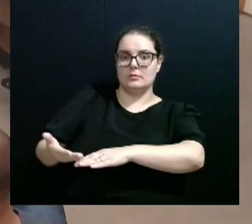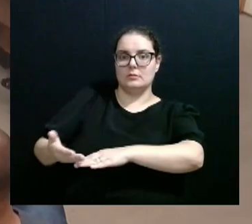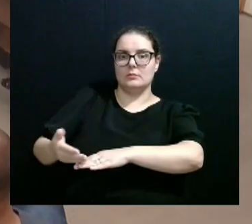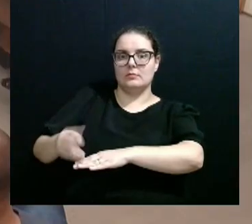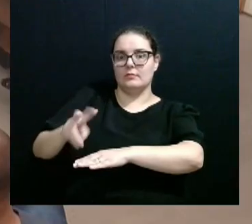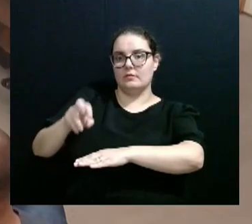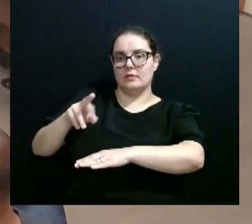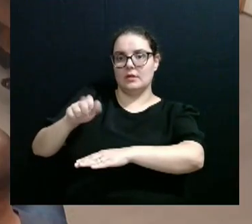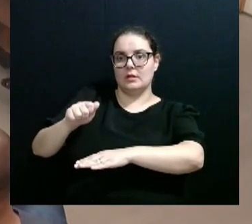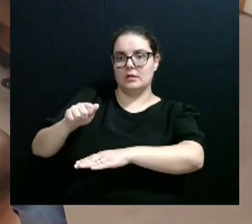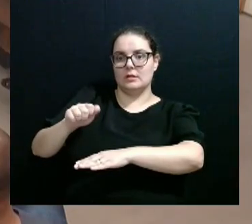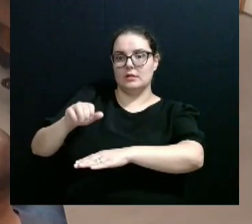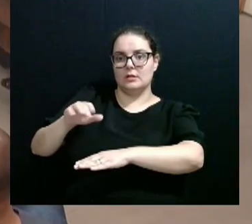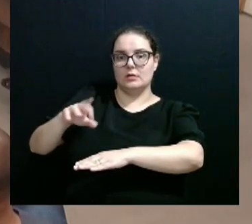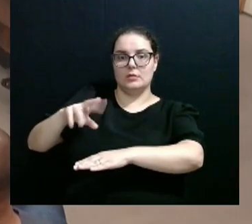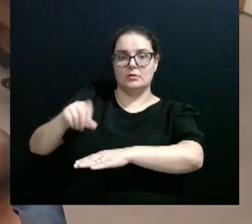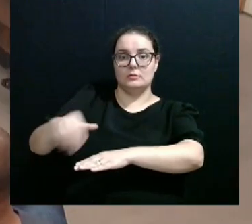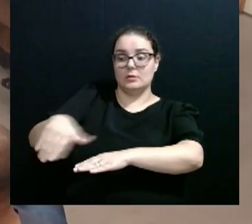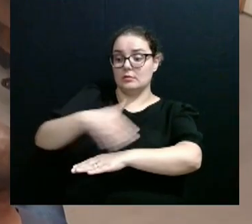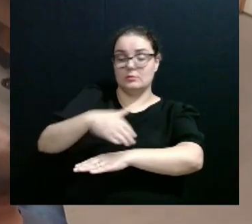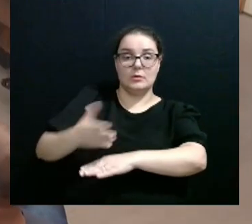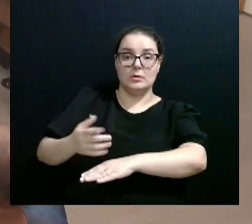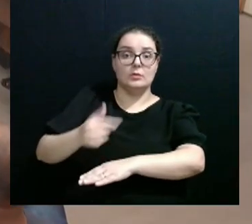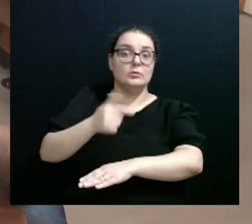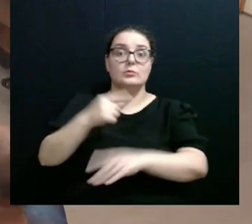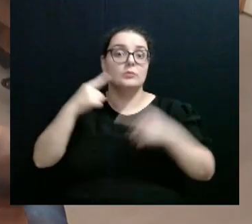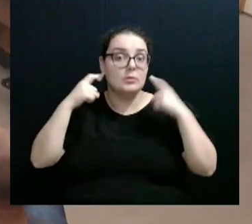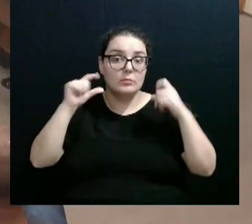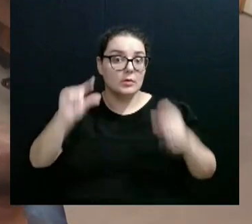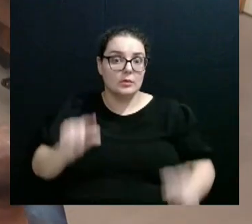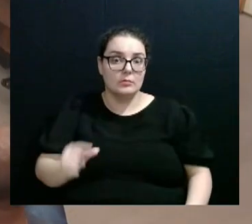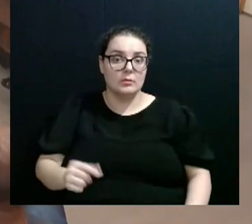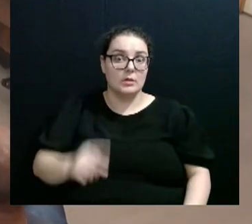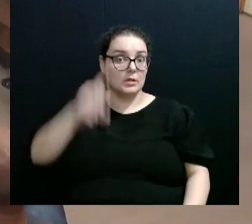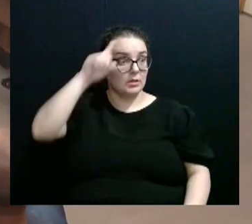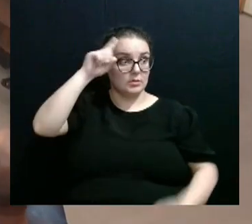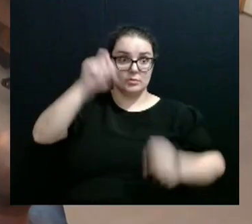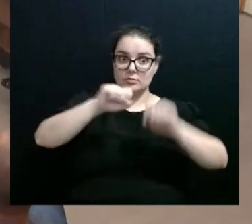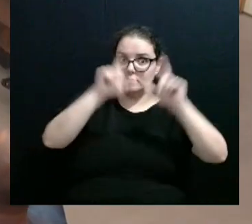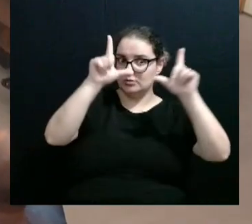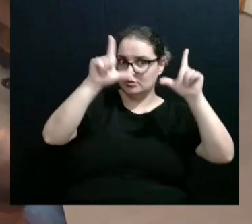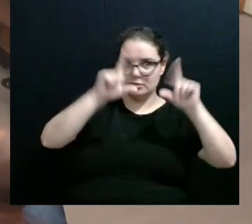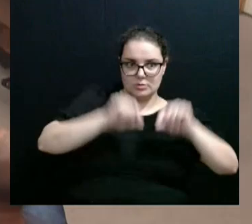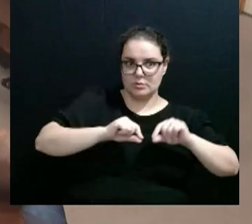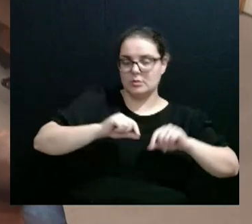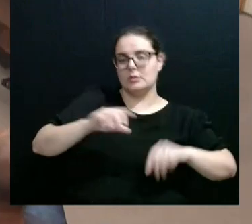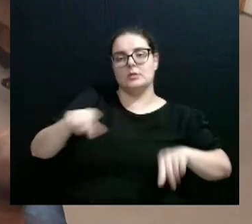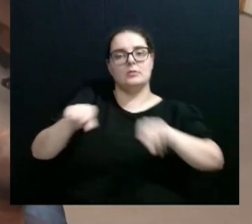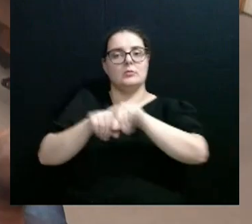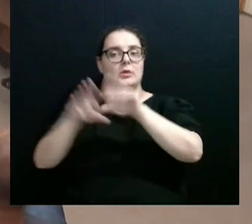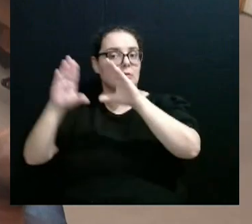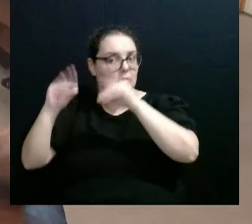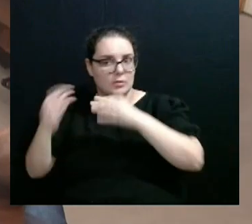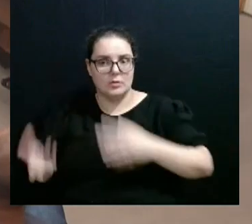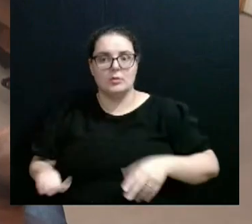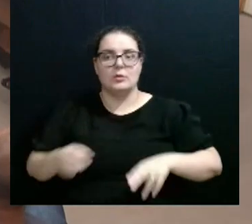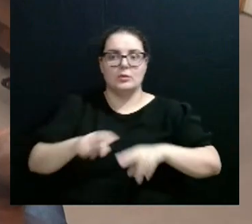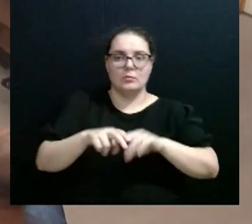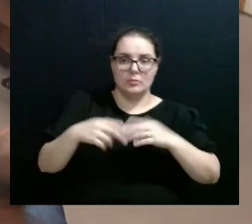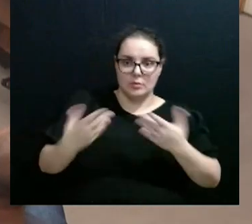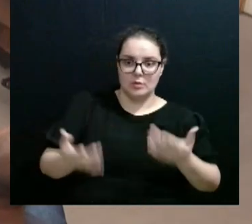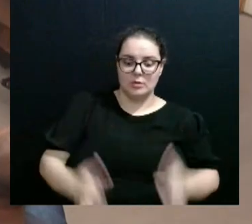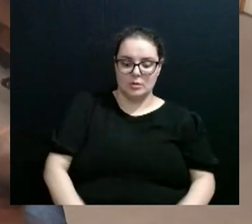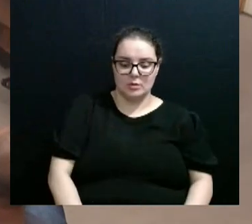cidade. Não tem ruído baixo ali. É dia e noite, apesar de melhorar. Então, mas por isso que como o Rodrigo colocou,